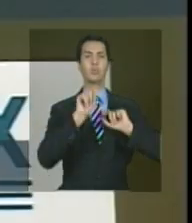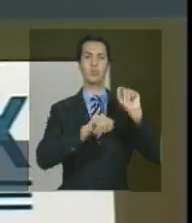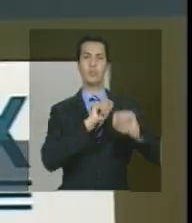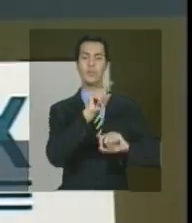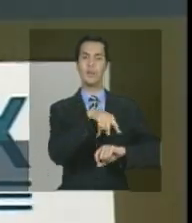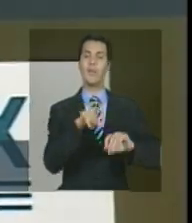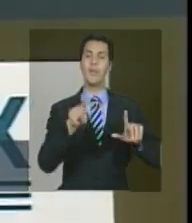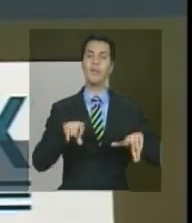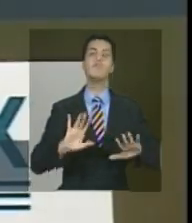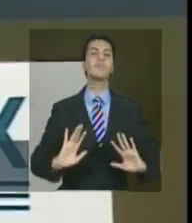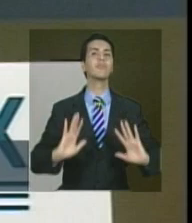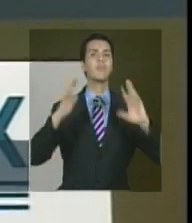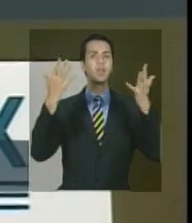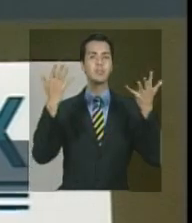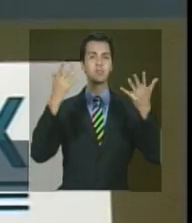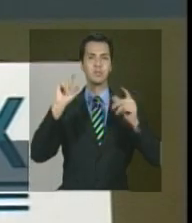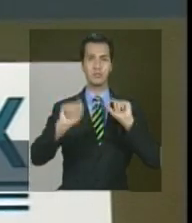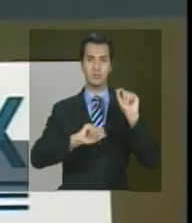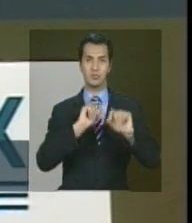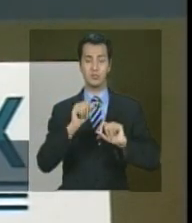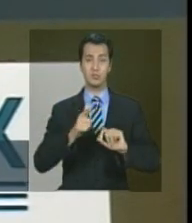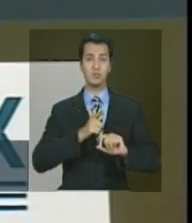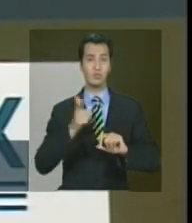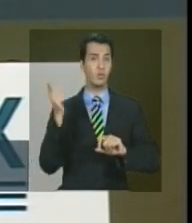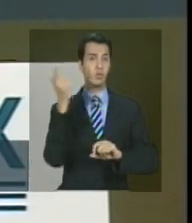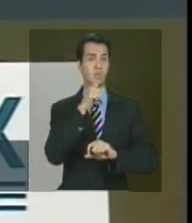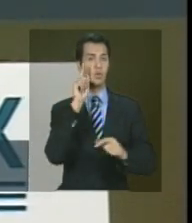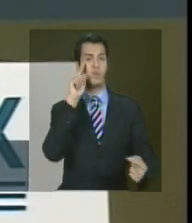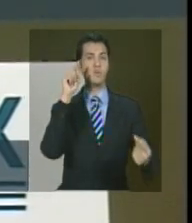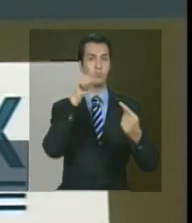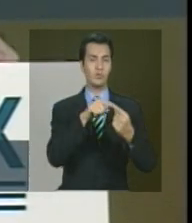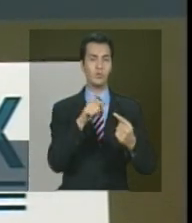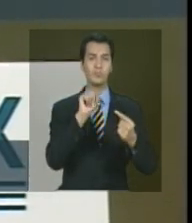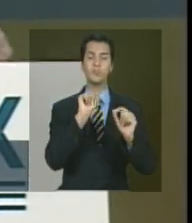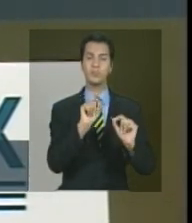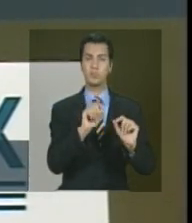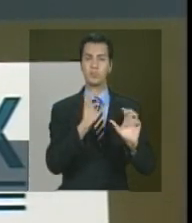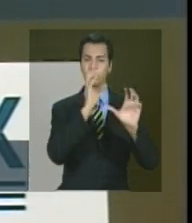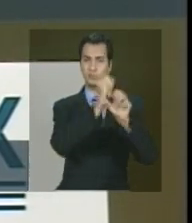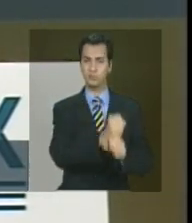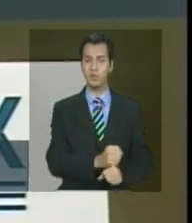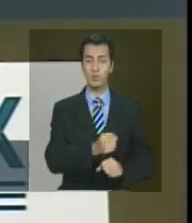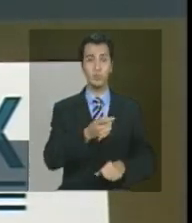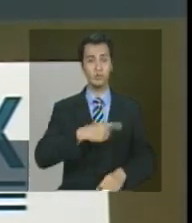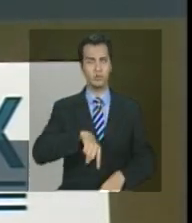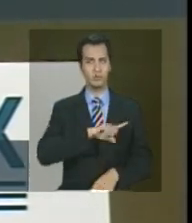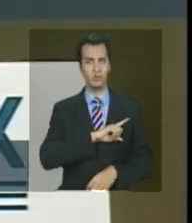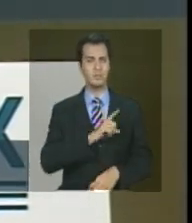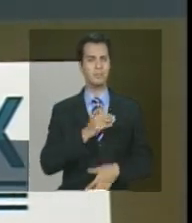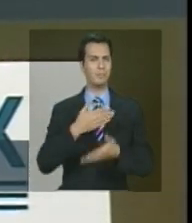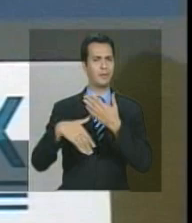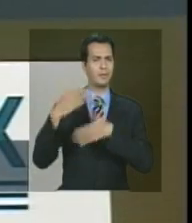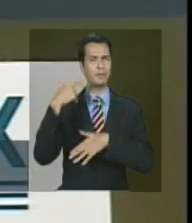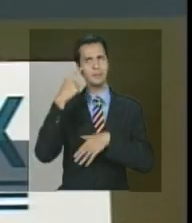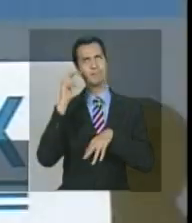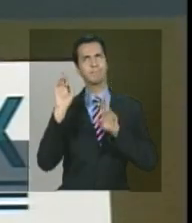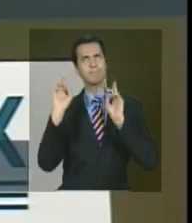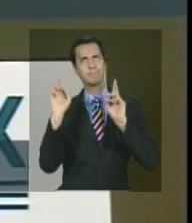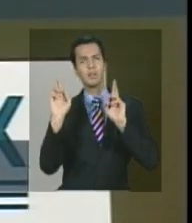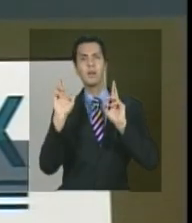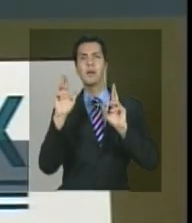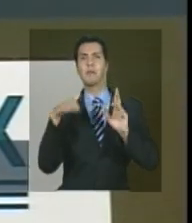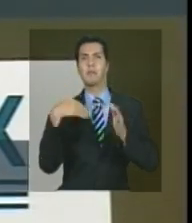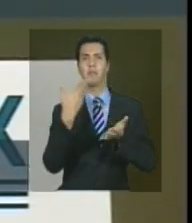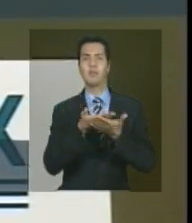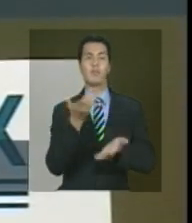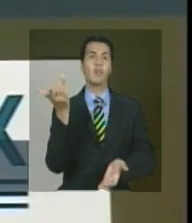a comemoração de uma meta, para além do que nós esperávamos, de